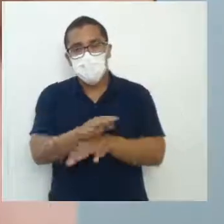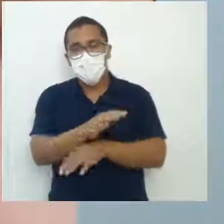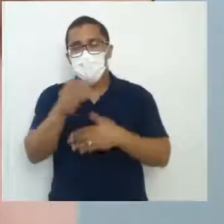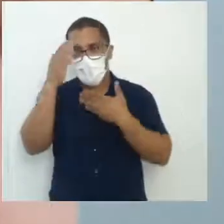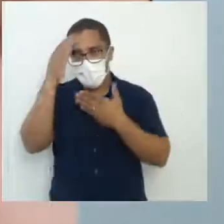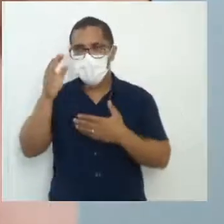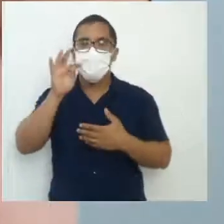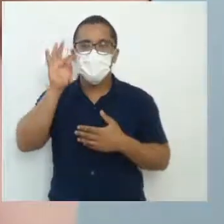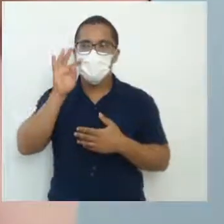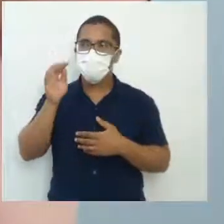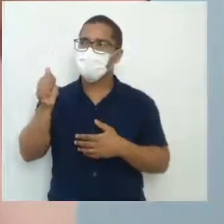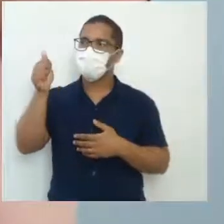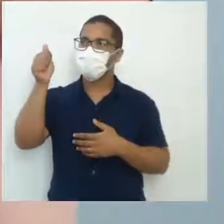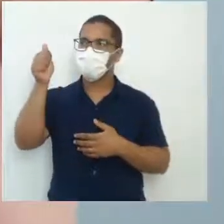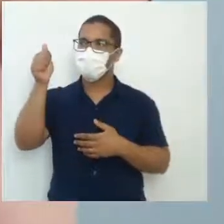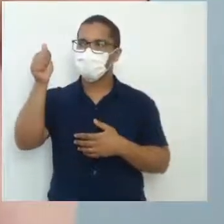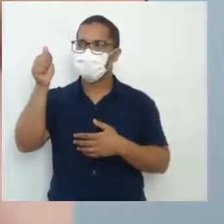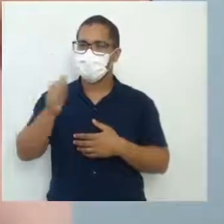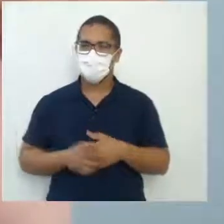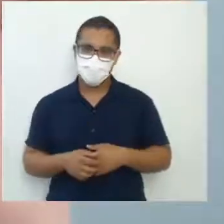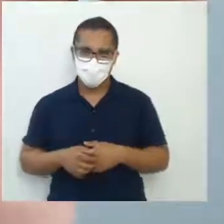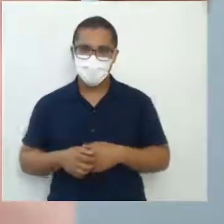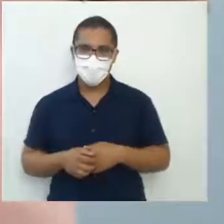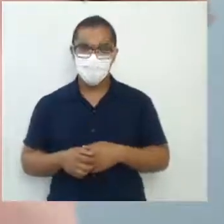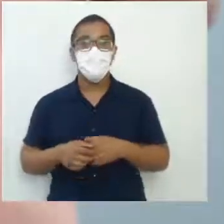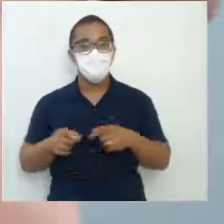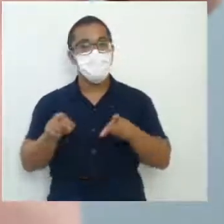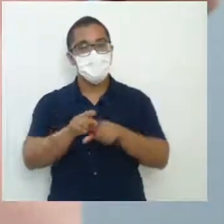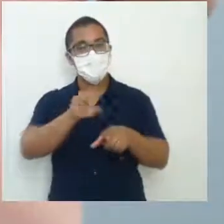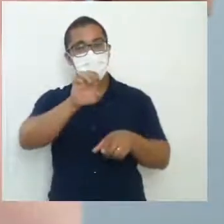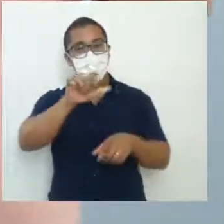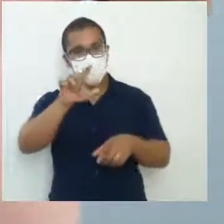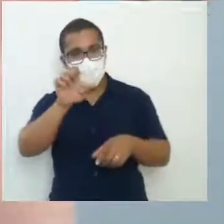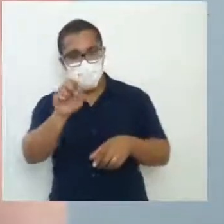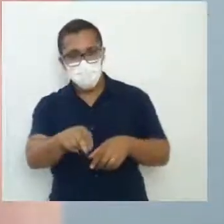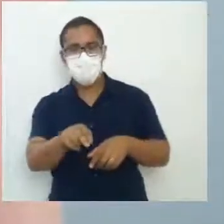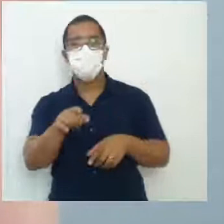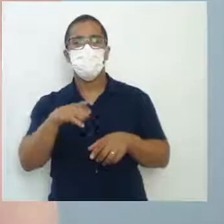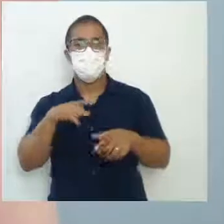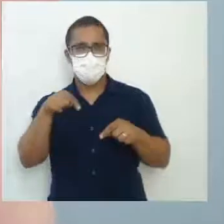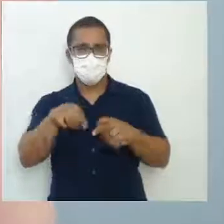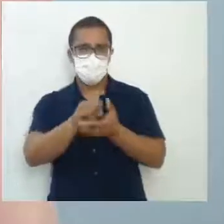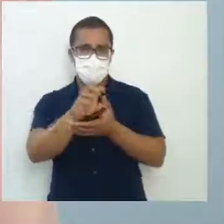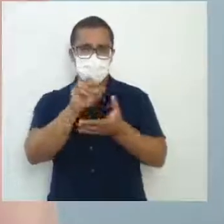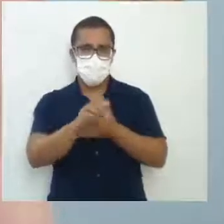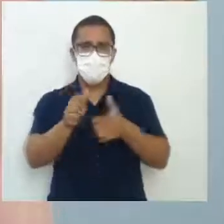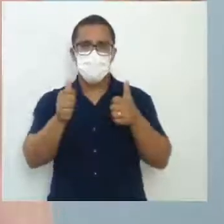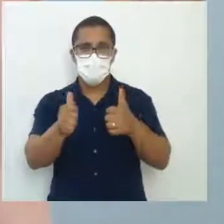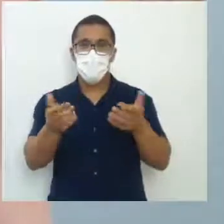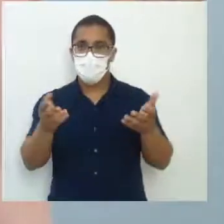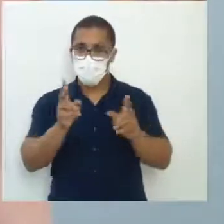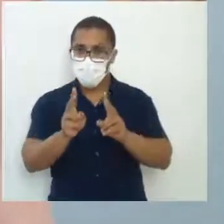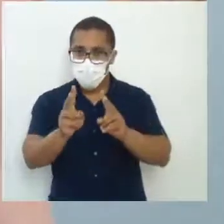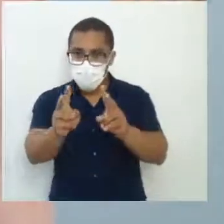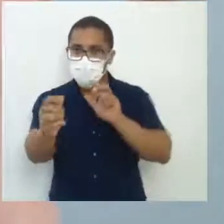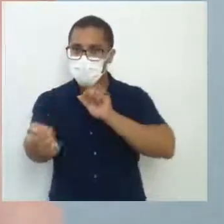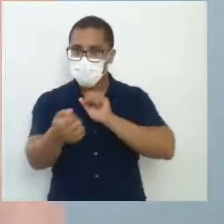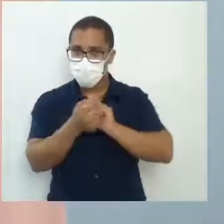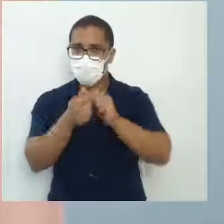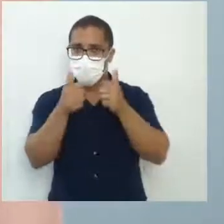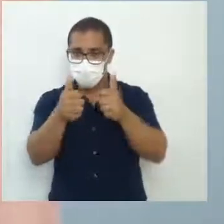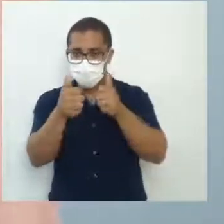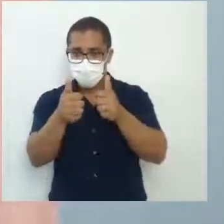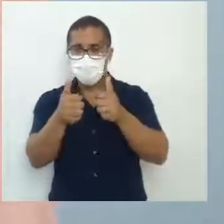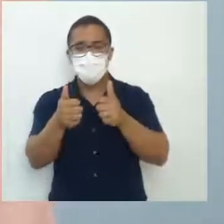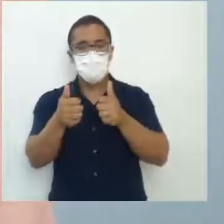Ari Tiago, nosso professor interno de Libras, a Ellen aqui, do Educapé. Continue conosco, certo?